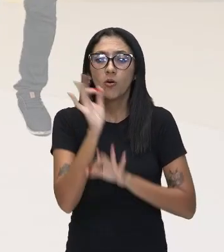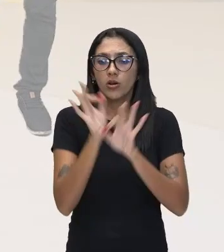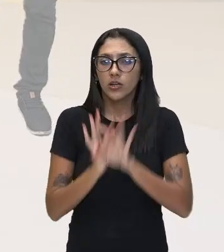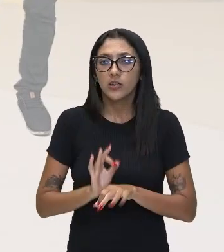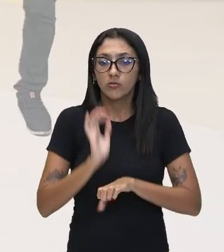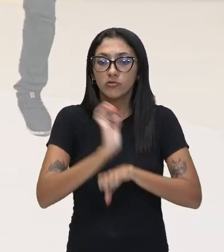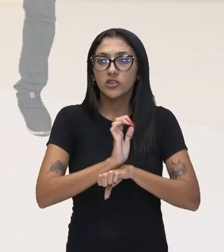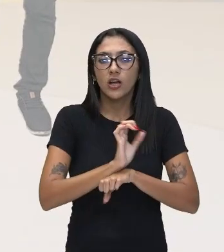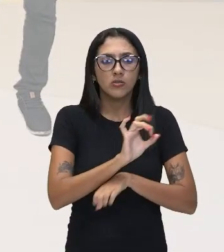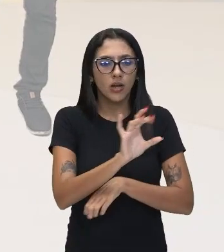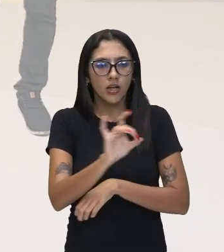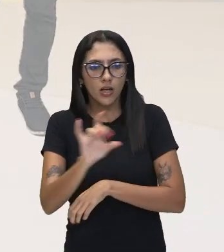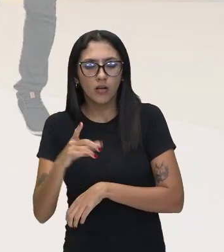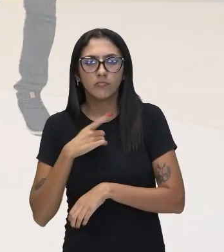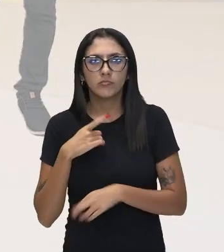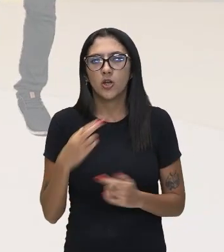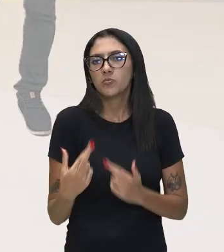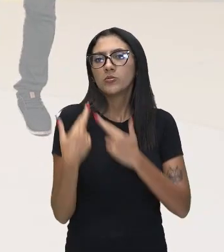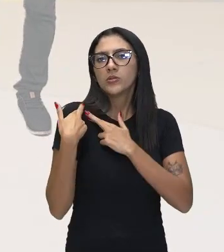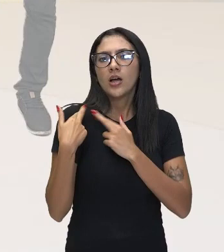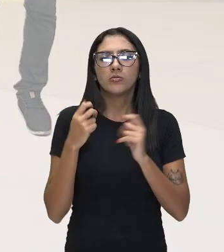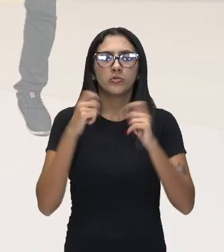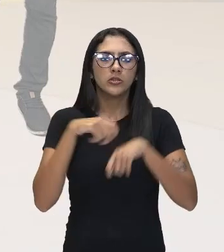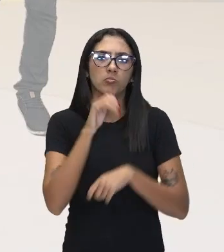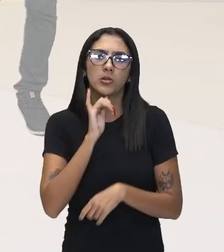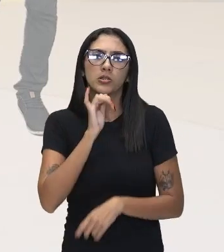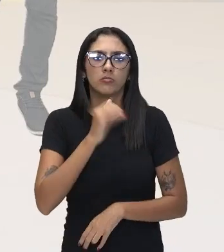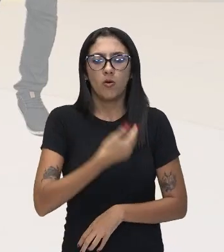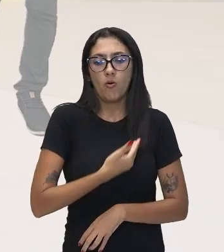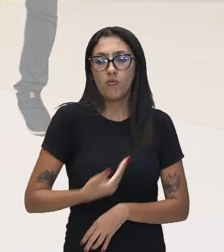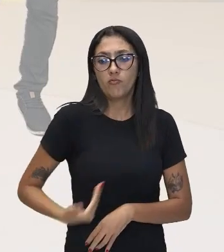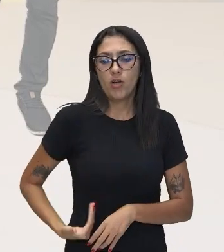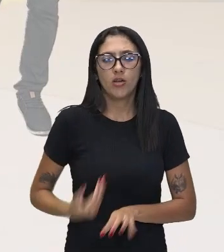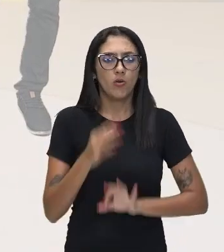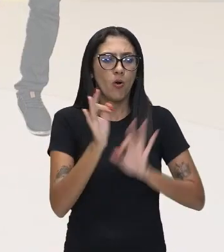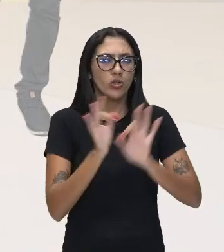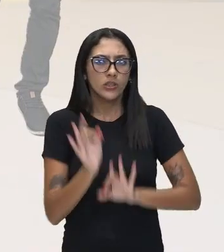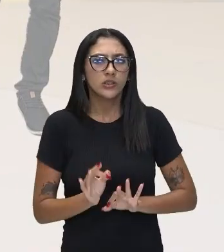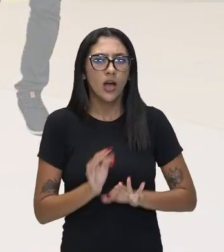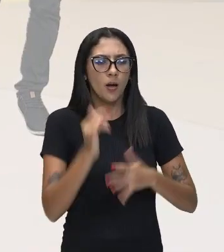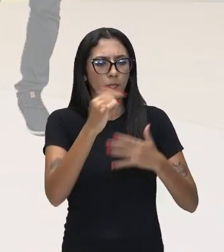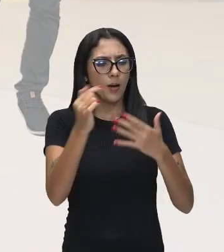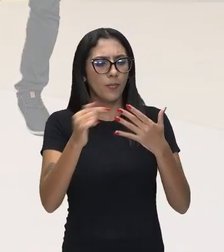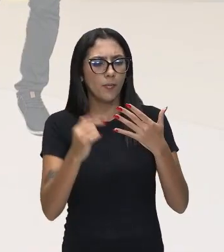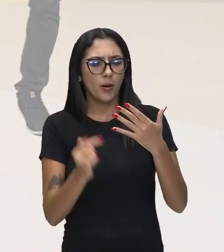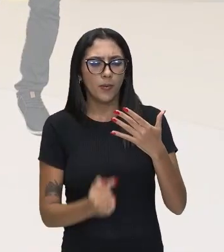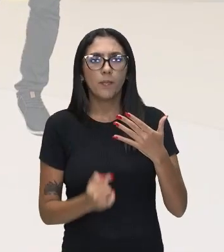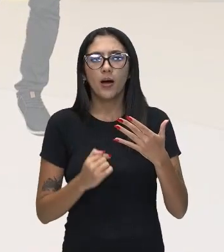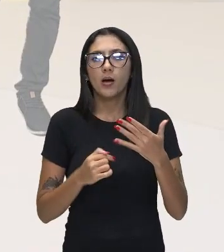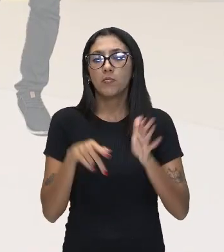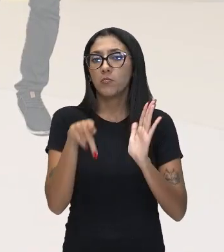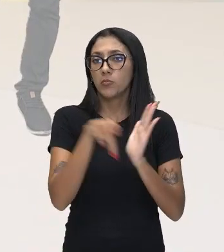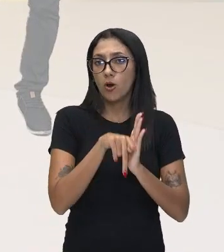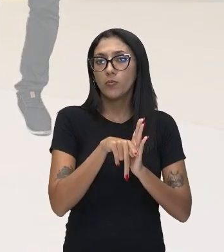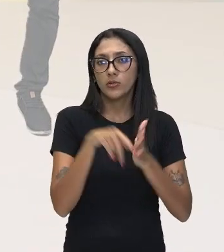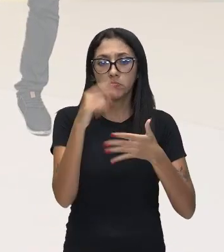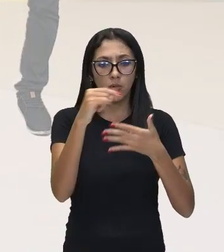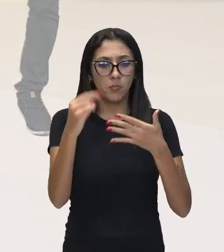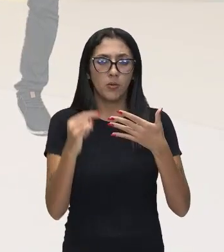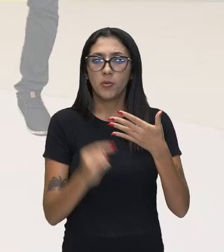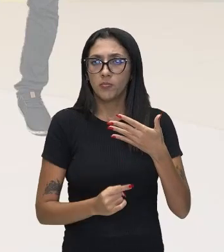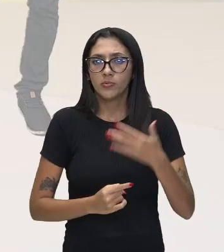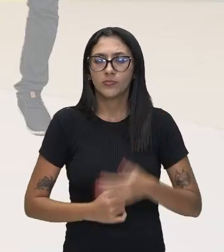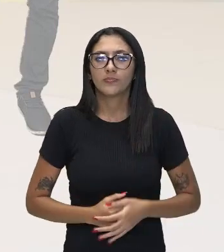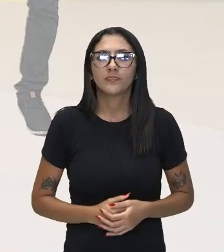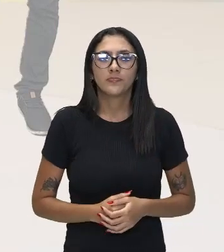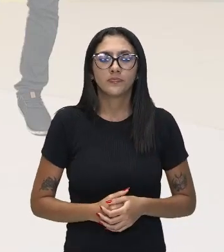Fica mais fácil para o governo adotar as políticas públicas para cada região do nosso território. Exatamente, professor. Mas aí, professor, quando a